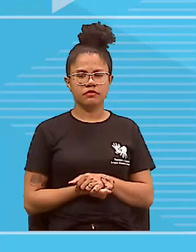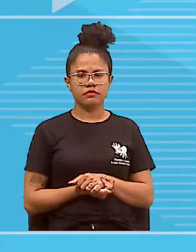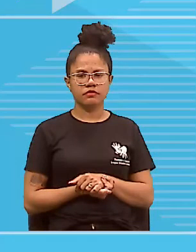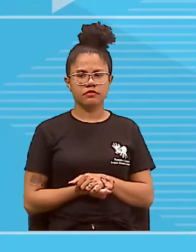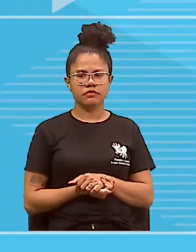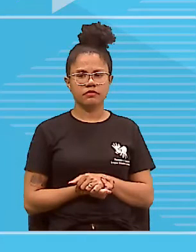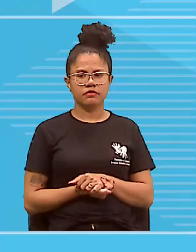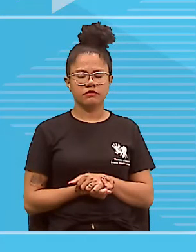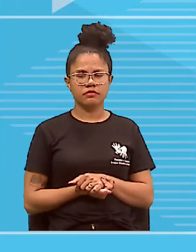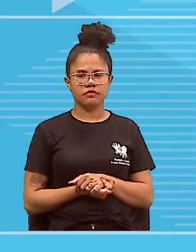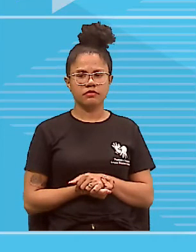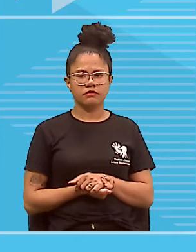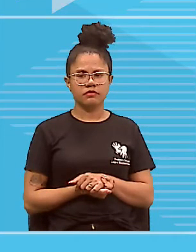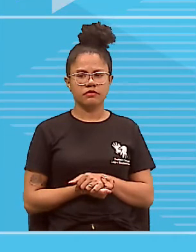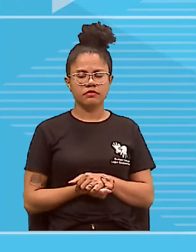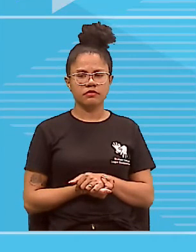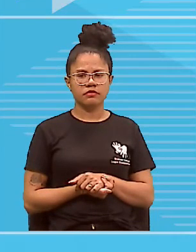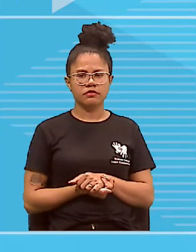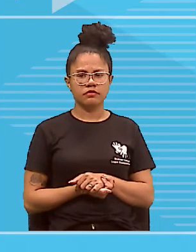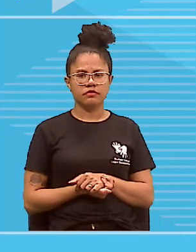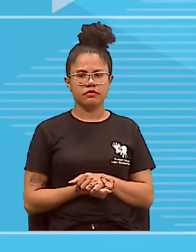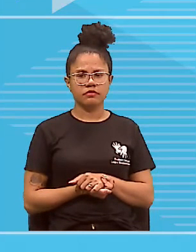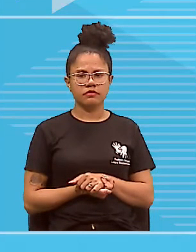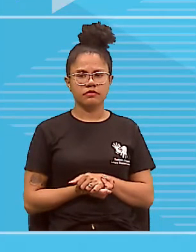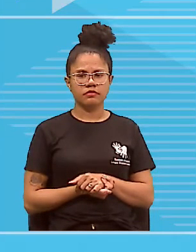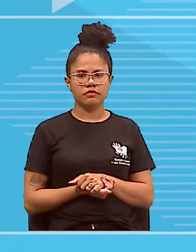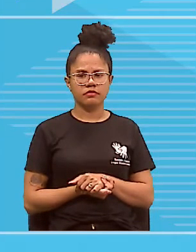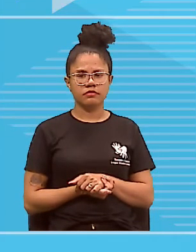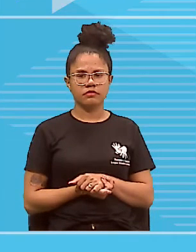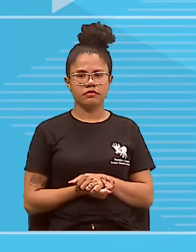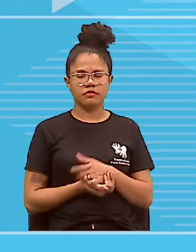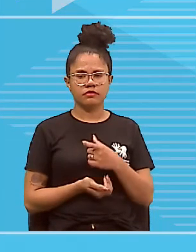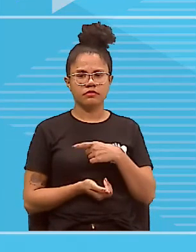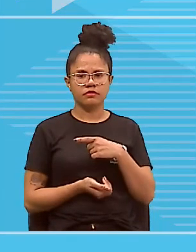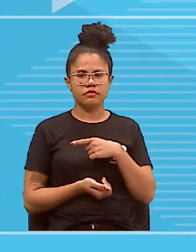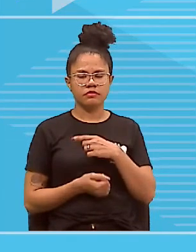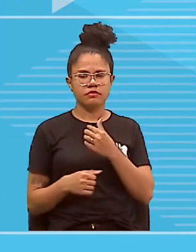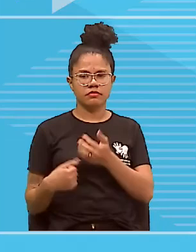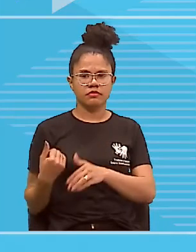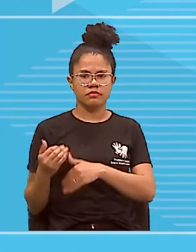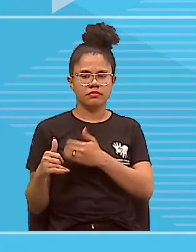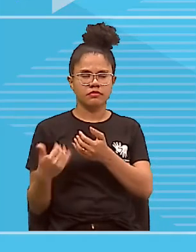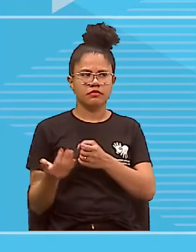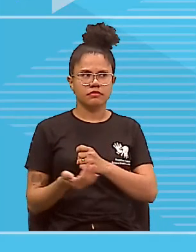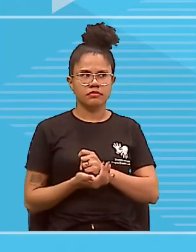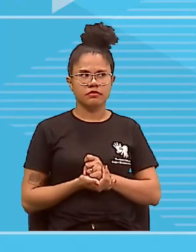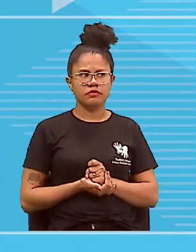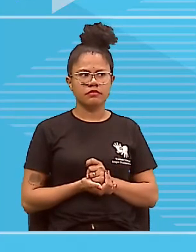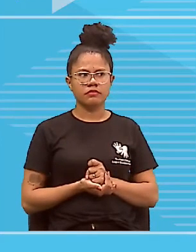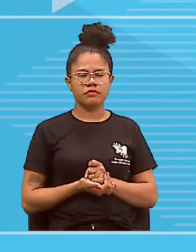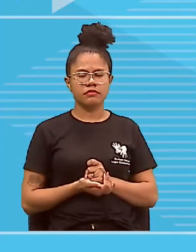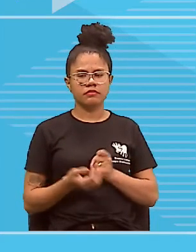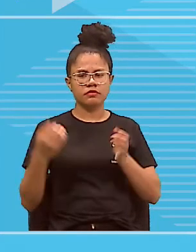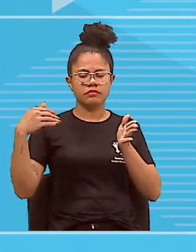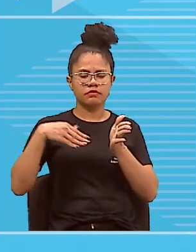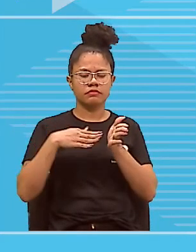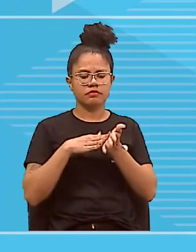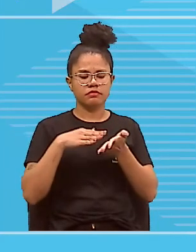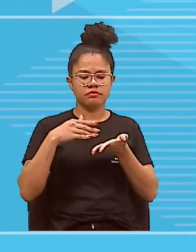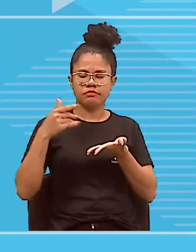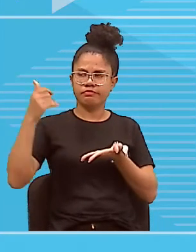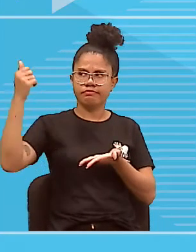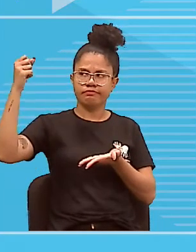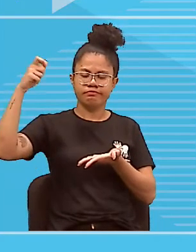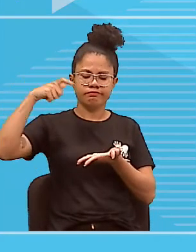ou seja eles vão criar uma sequência de desvios uma